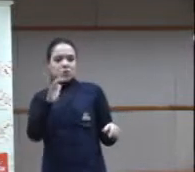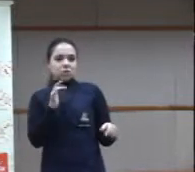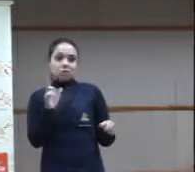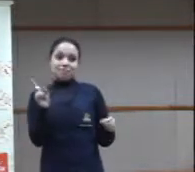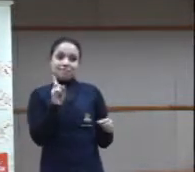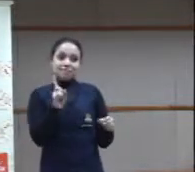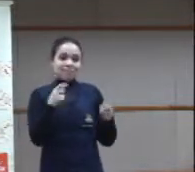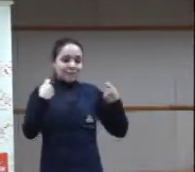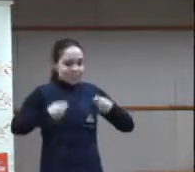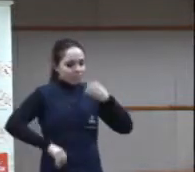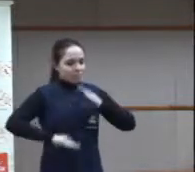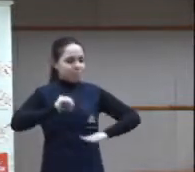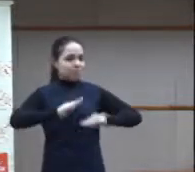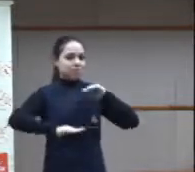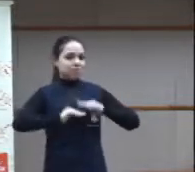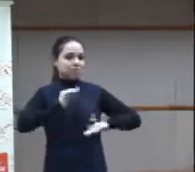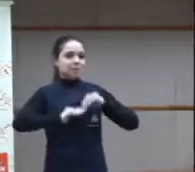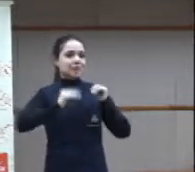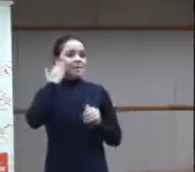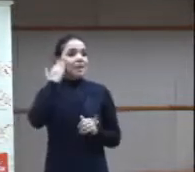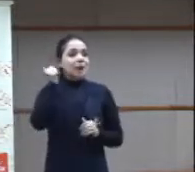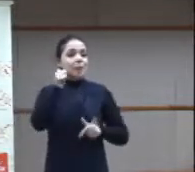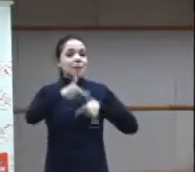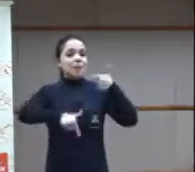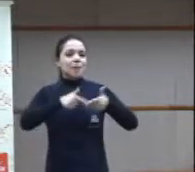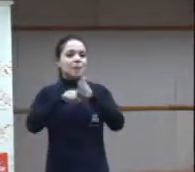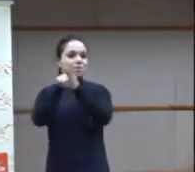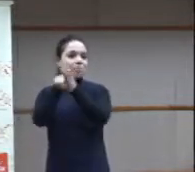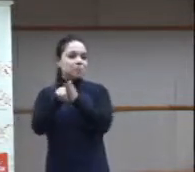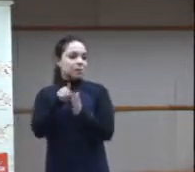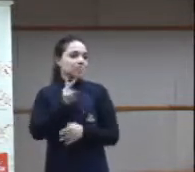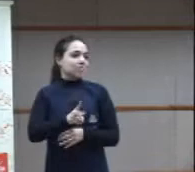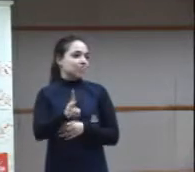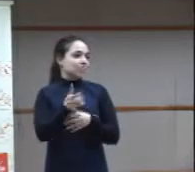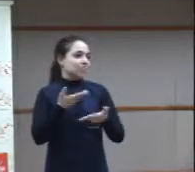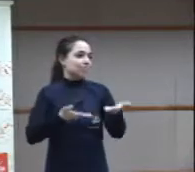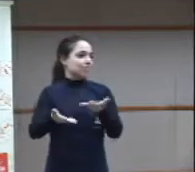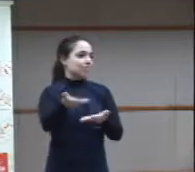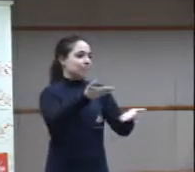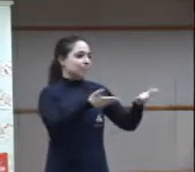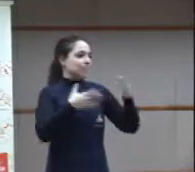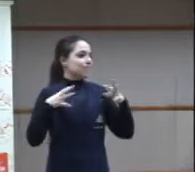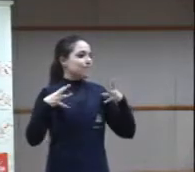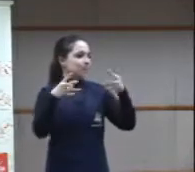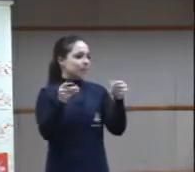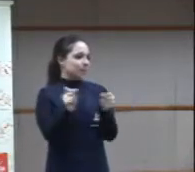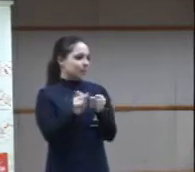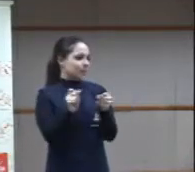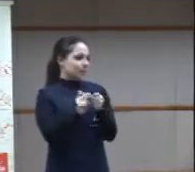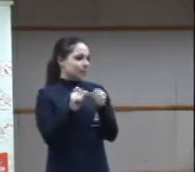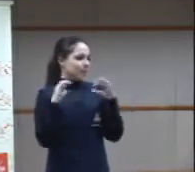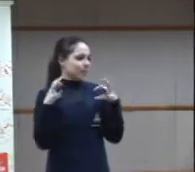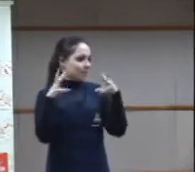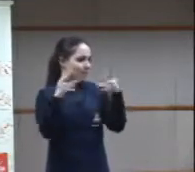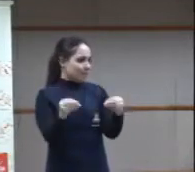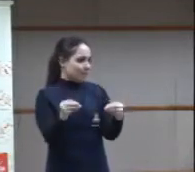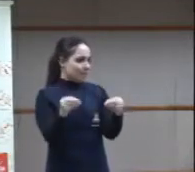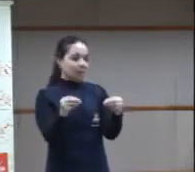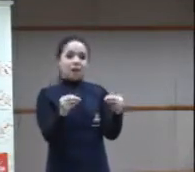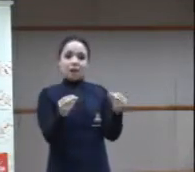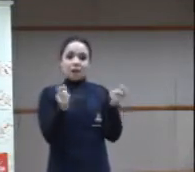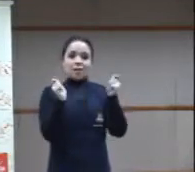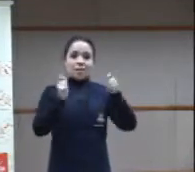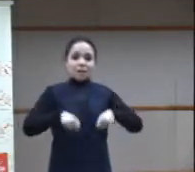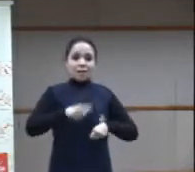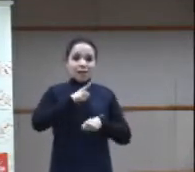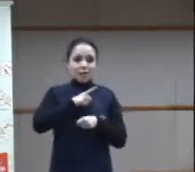a sua própria profissão, porque o professor é um pesquisador e ele tem que aprender fazendo. Cada pessoa